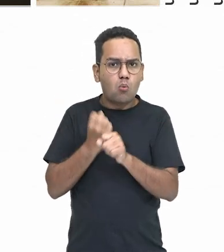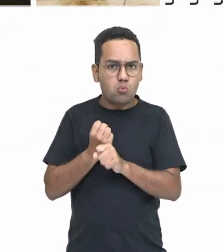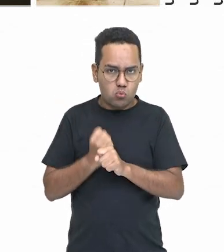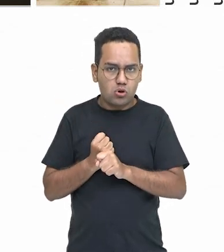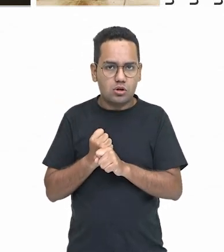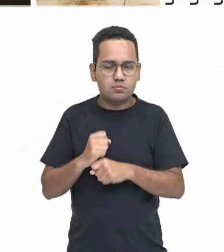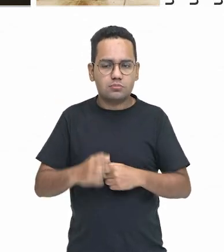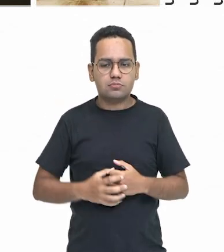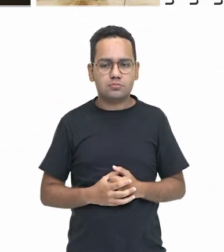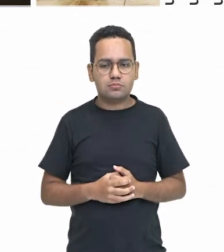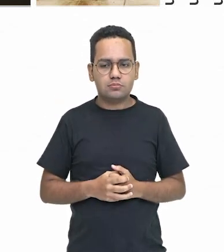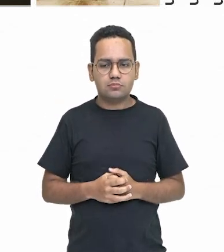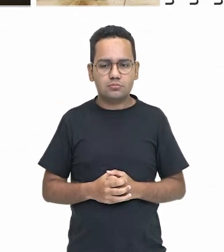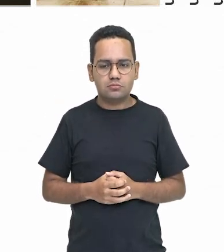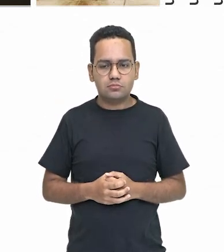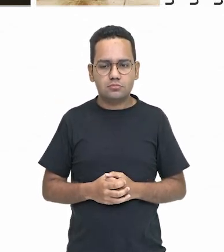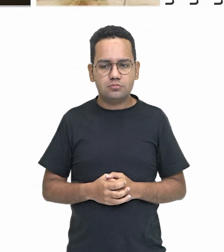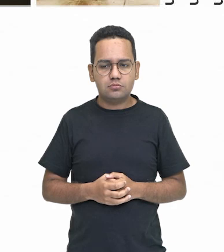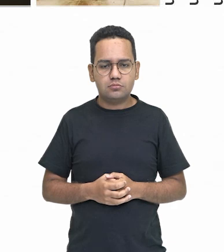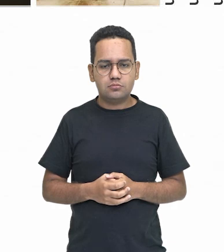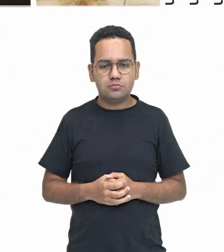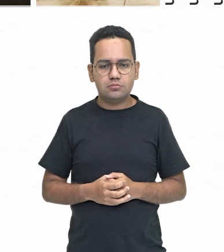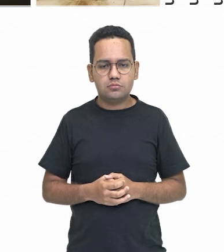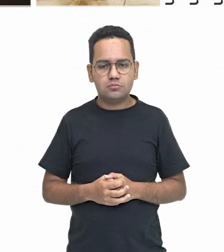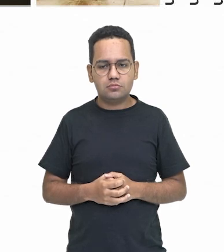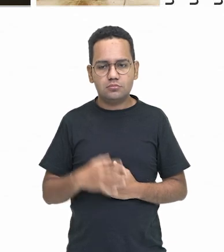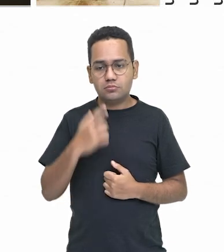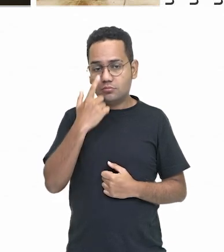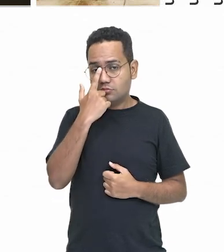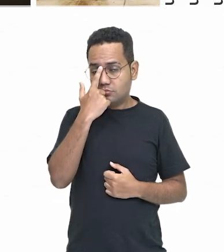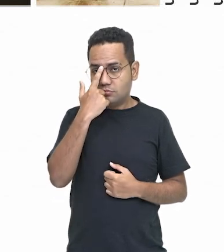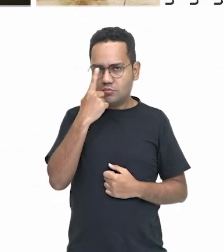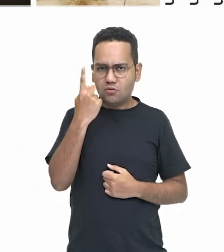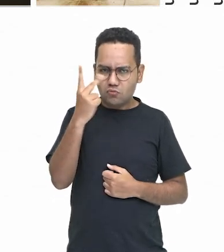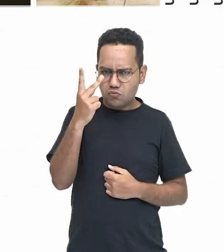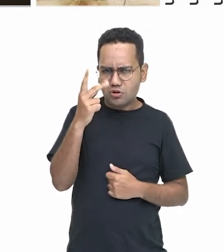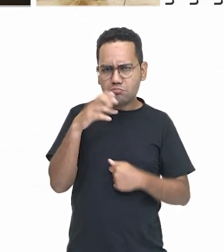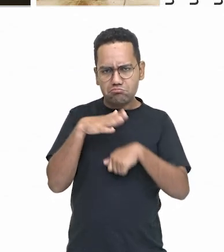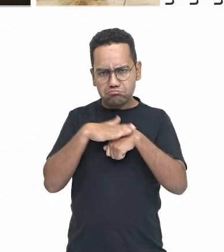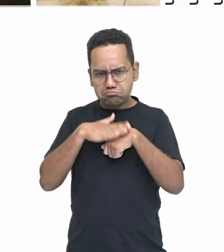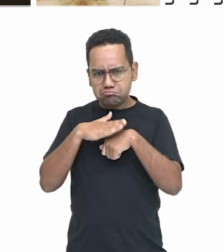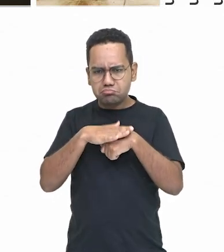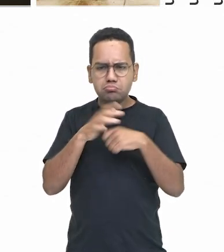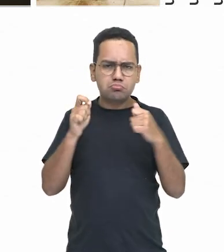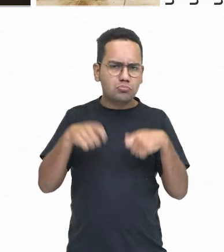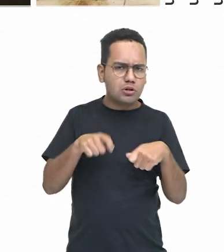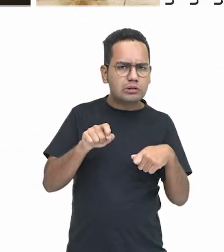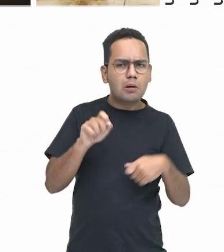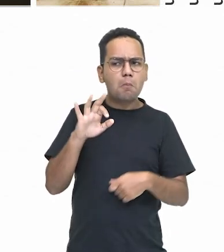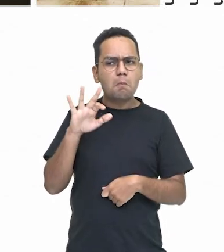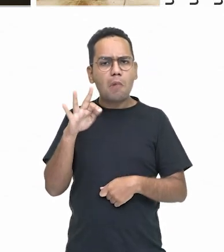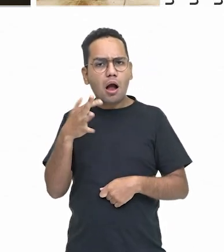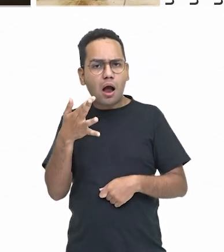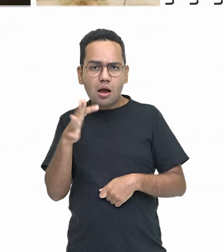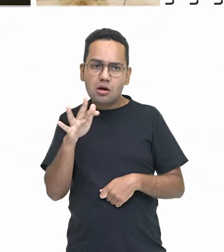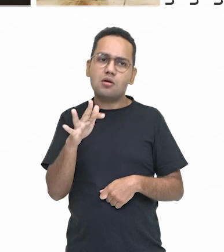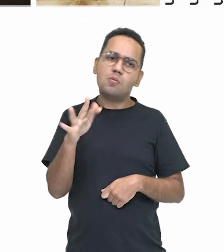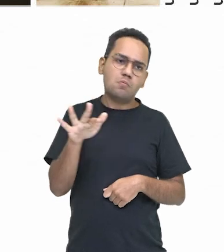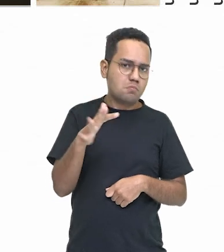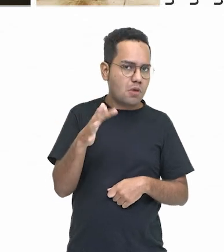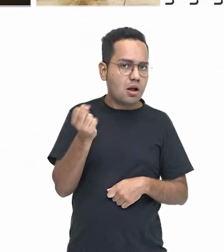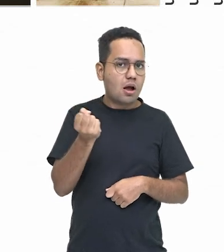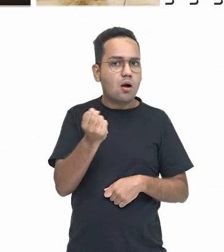consumimos, certo? Porque aí você pode fazer uma estimativa de quanto